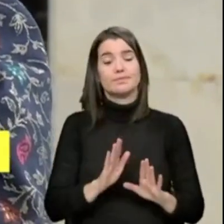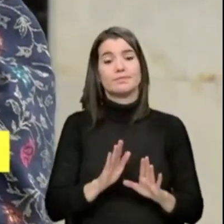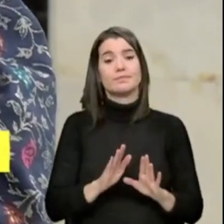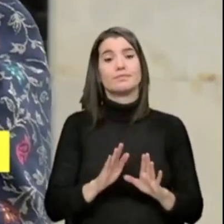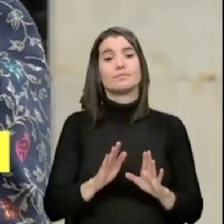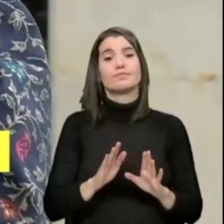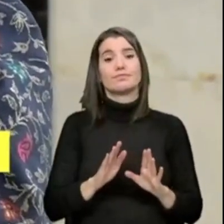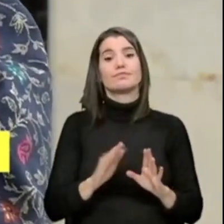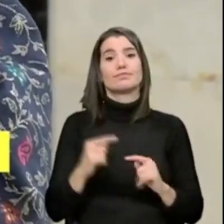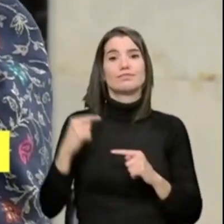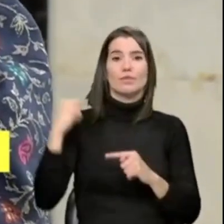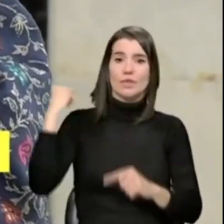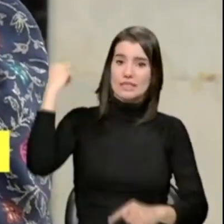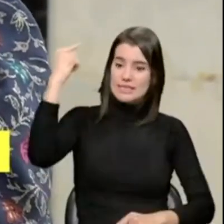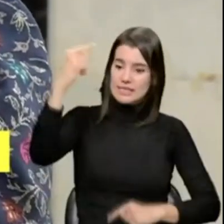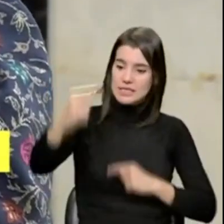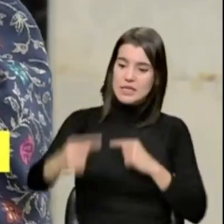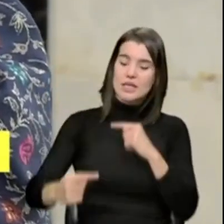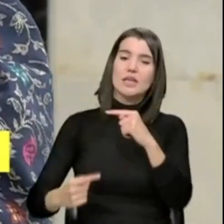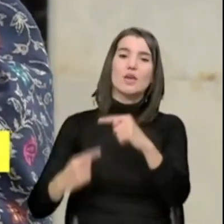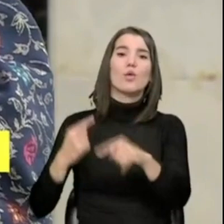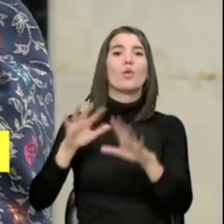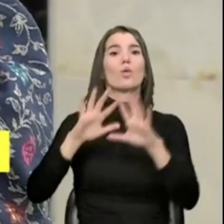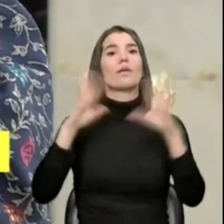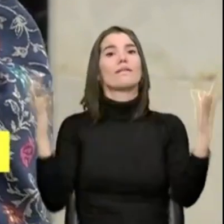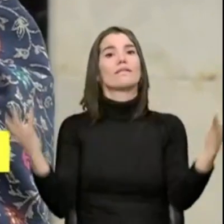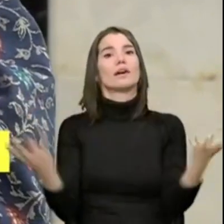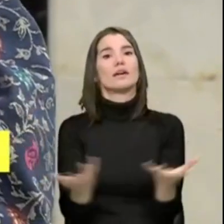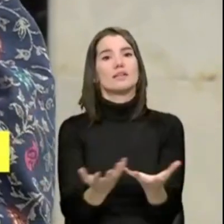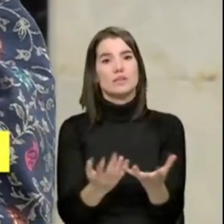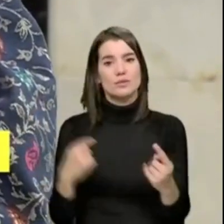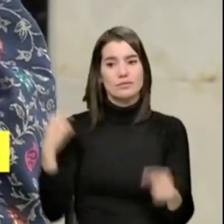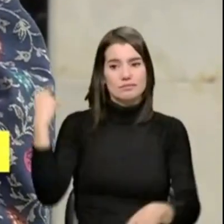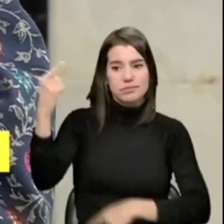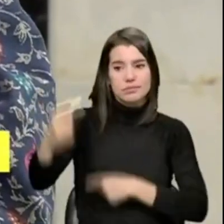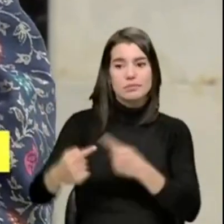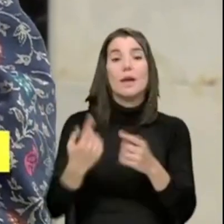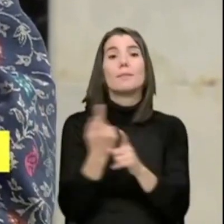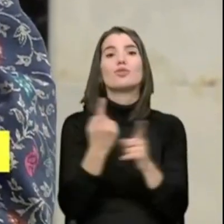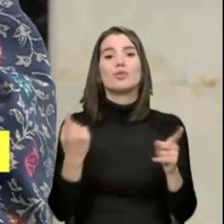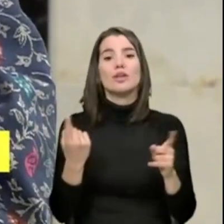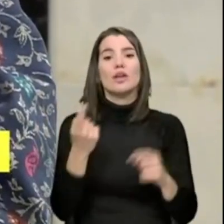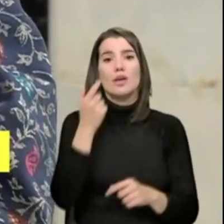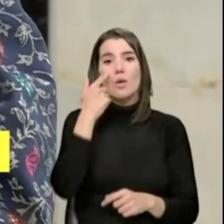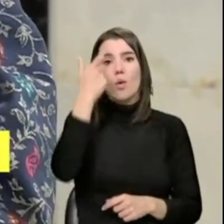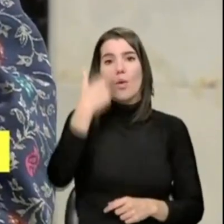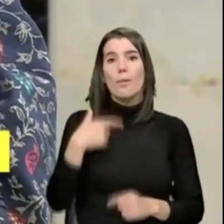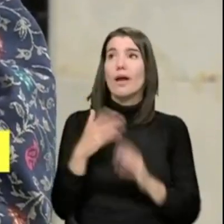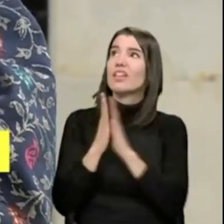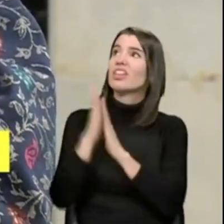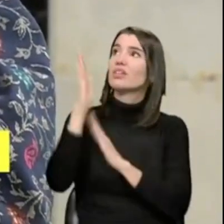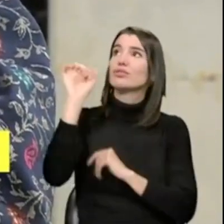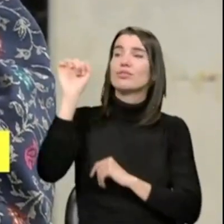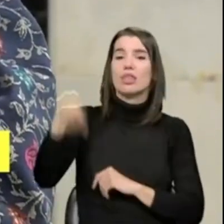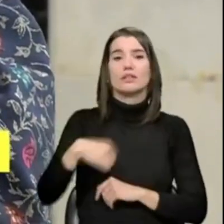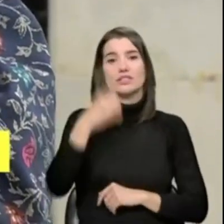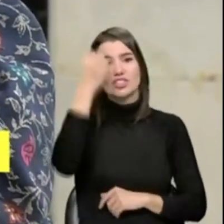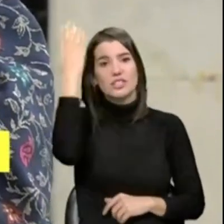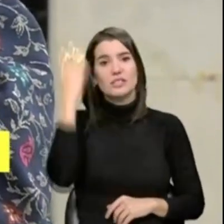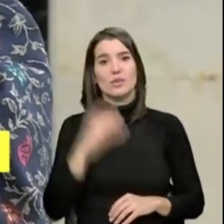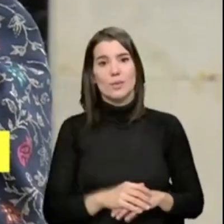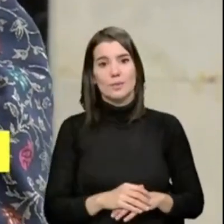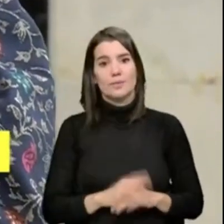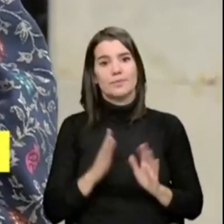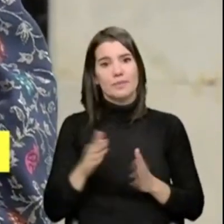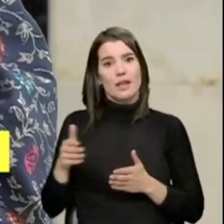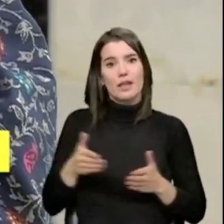do ciclo do universo, mas que, porque o homem esqueceu a Deus. Portanto, temos que caminhar num